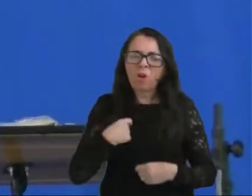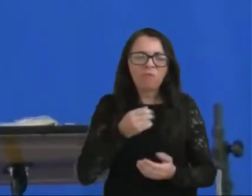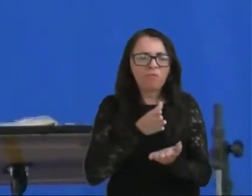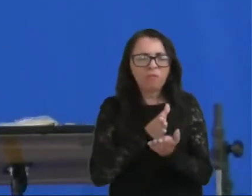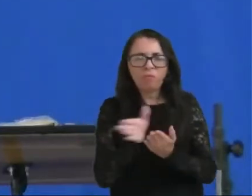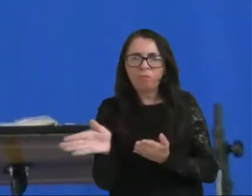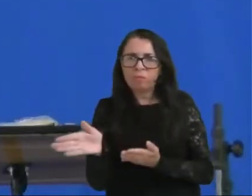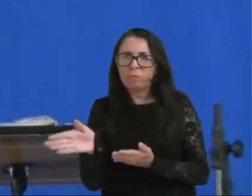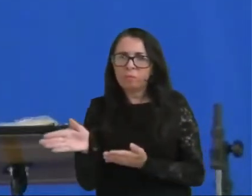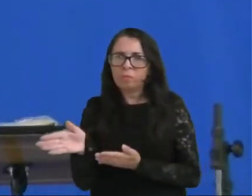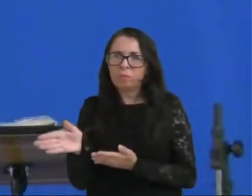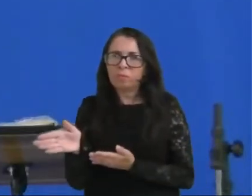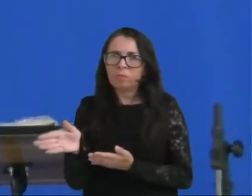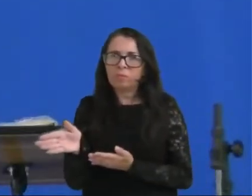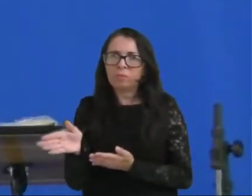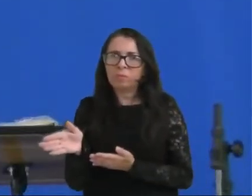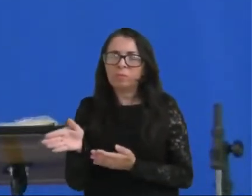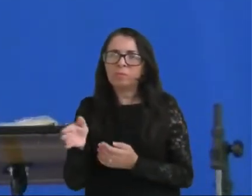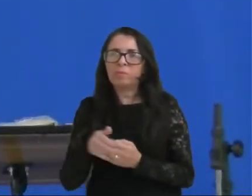não pouparão o rebanho.